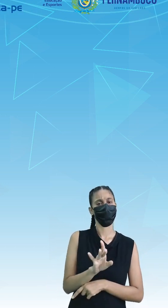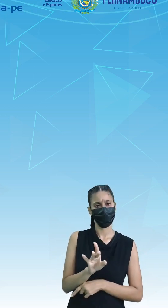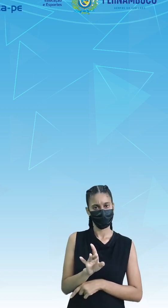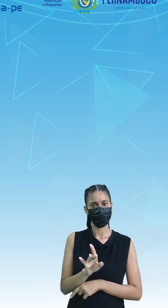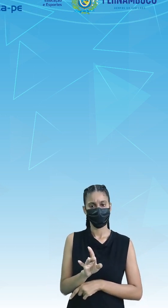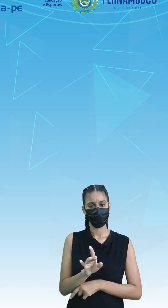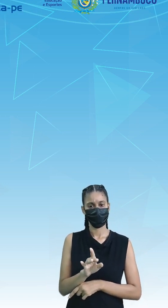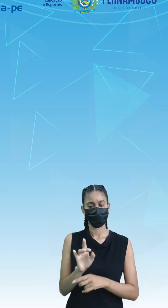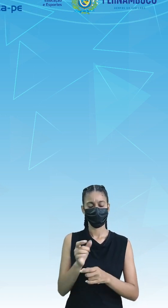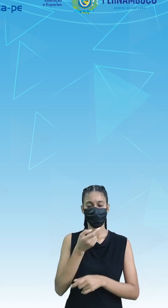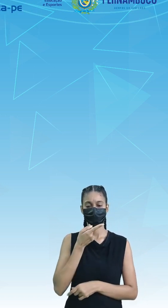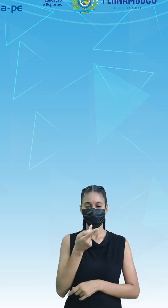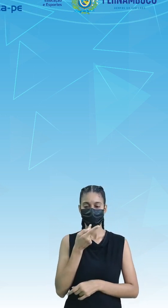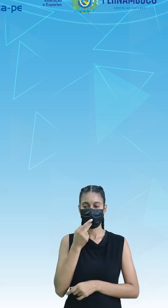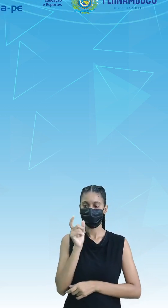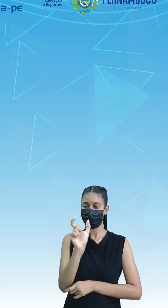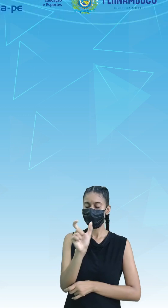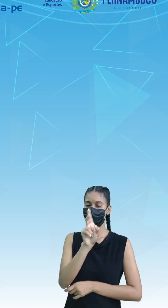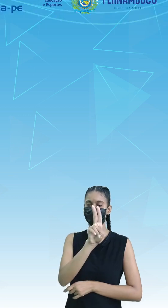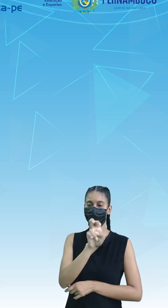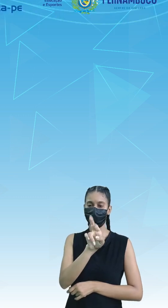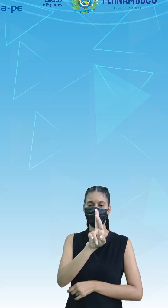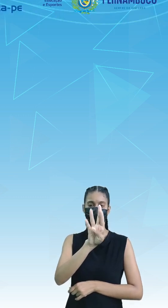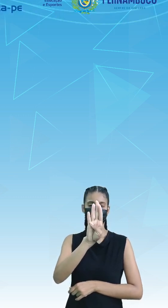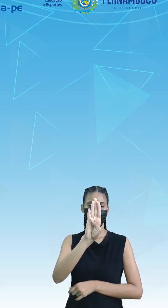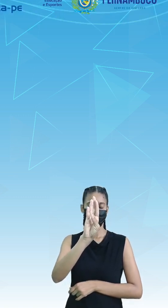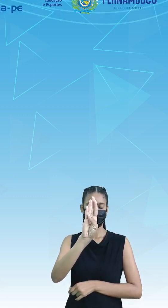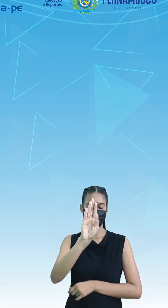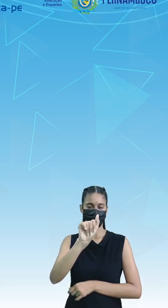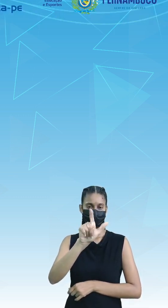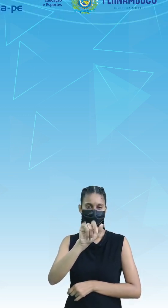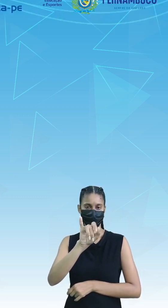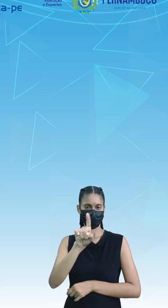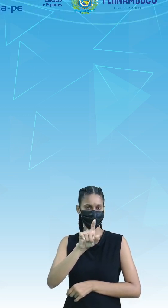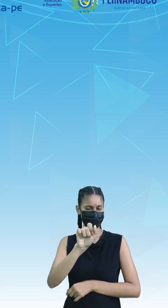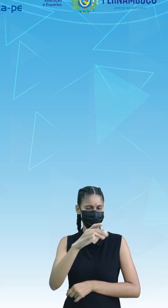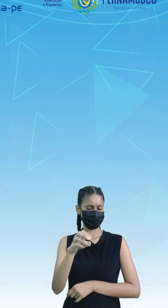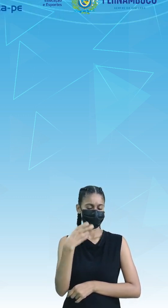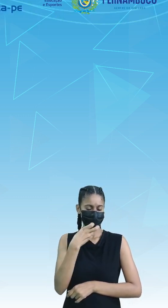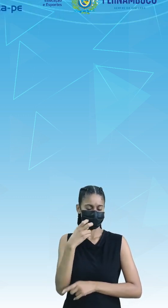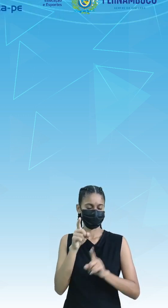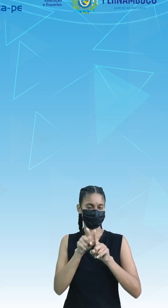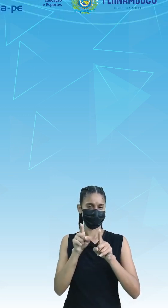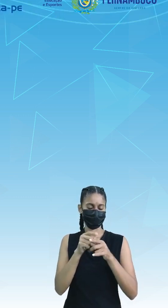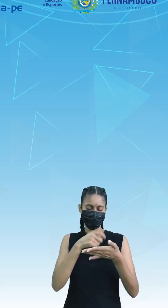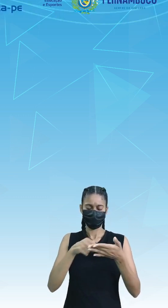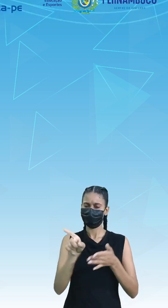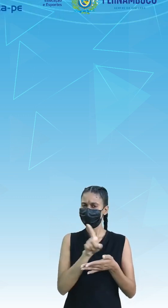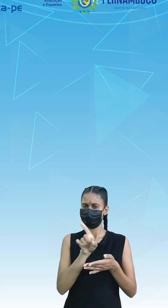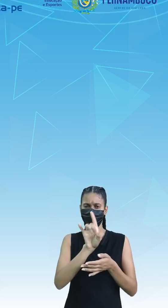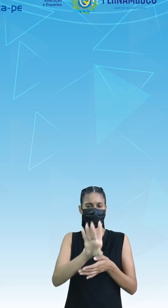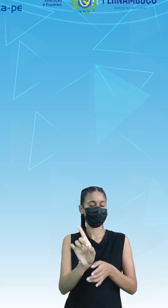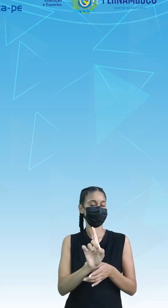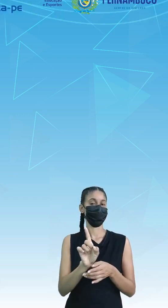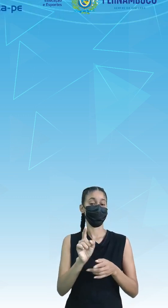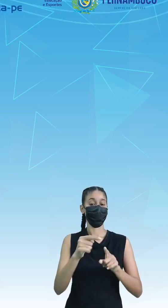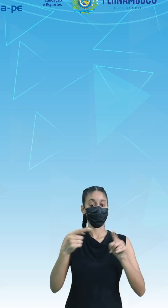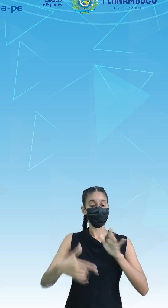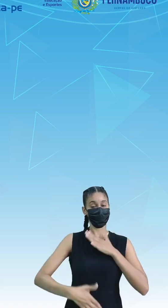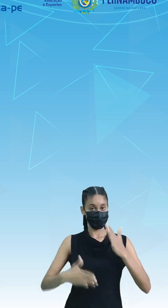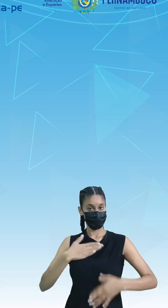pela verbalização ou pela escrita, mas assim também o corpo é justamente a linguagem do